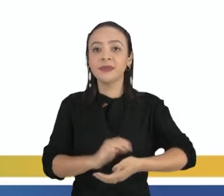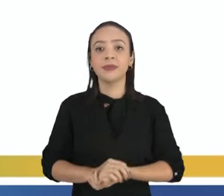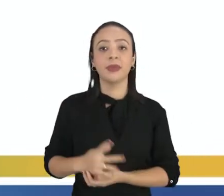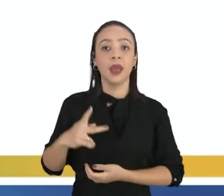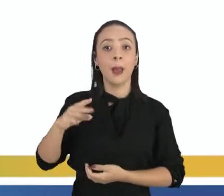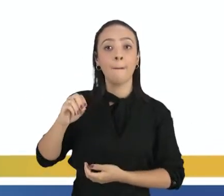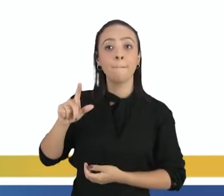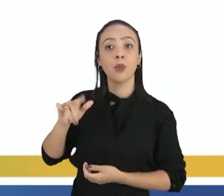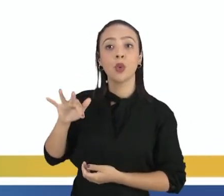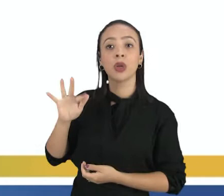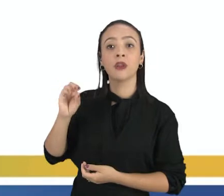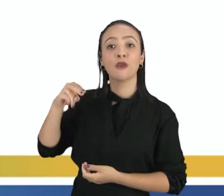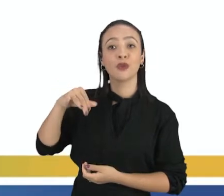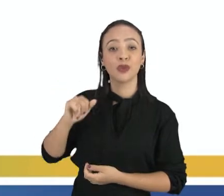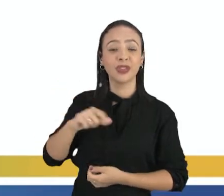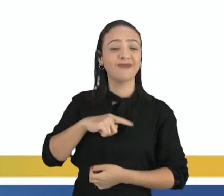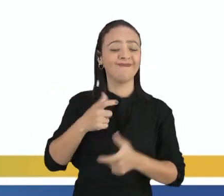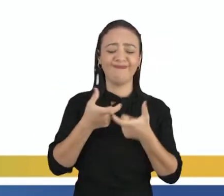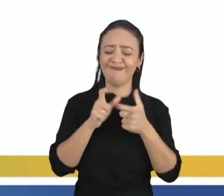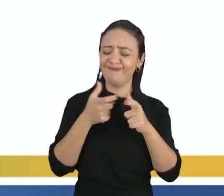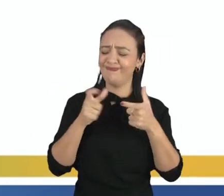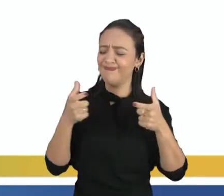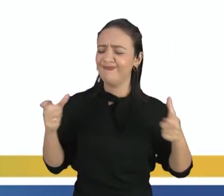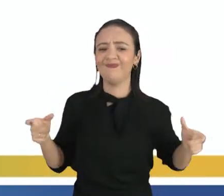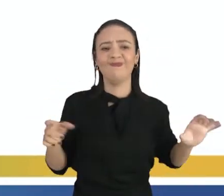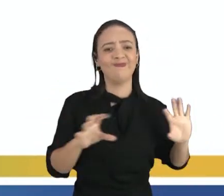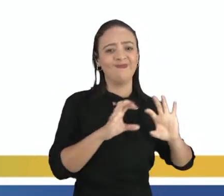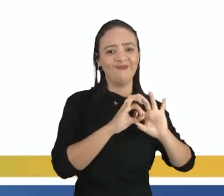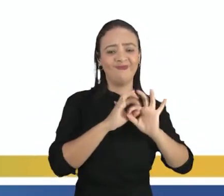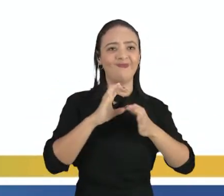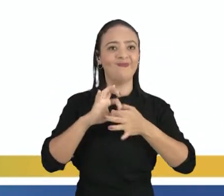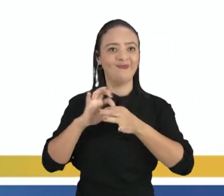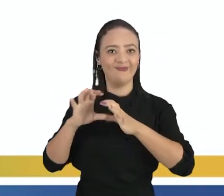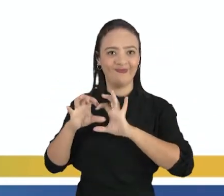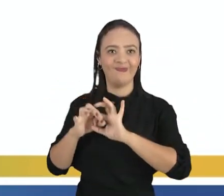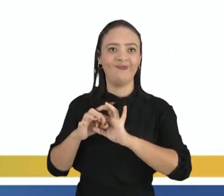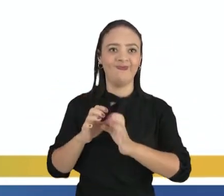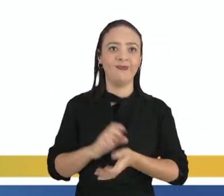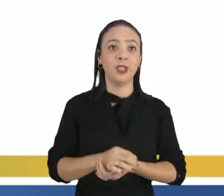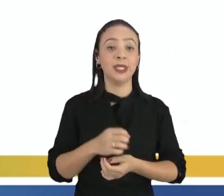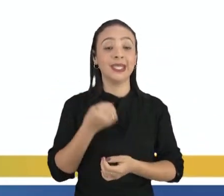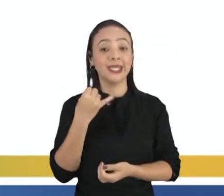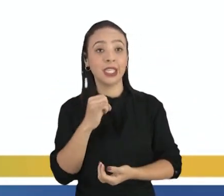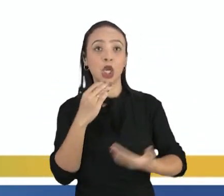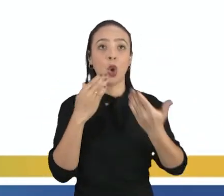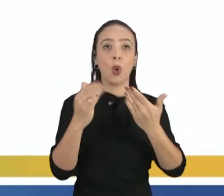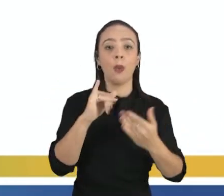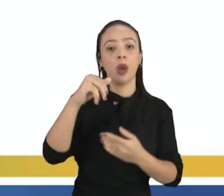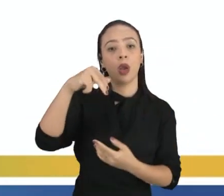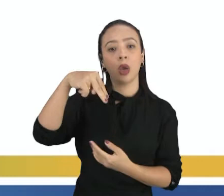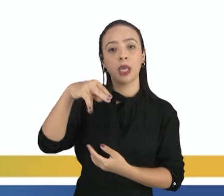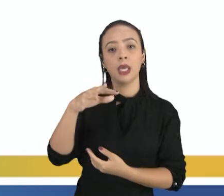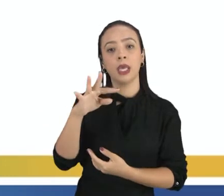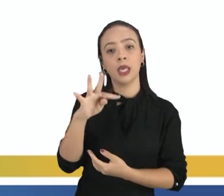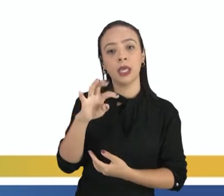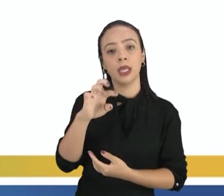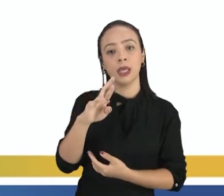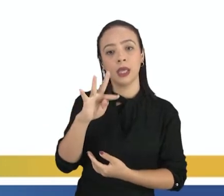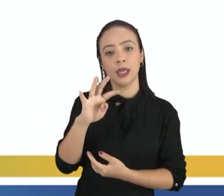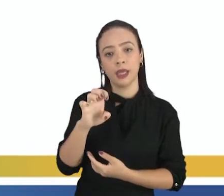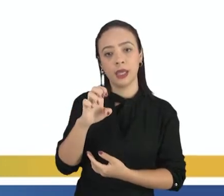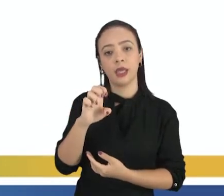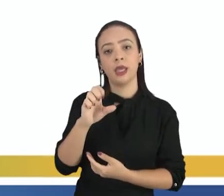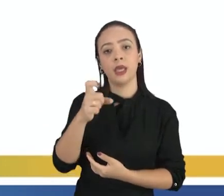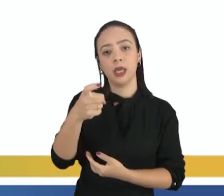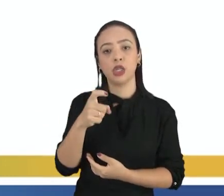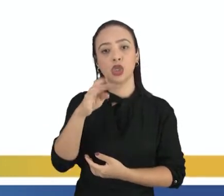ela é muito mais ampla do que a intertextualidade, embora os dois estejam relacionados, porque se